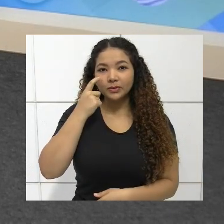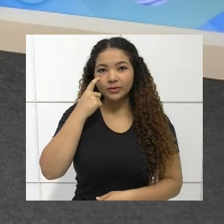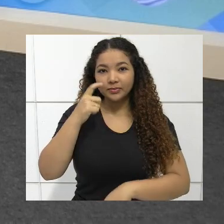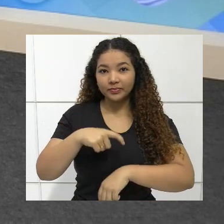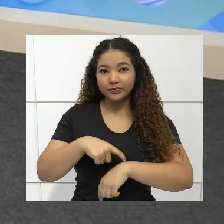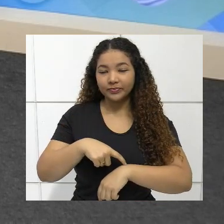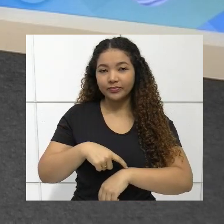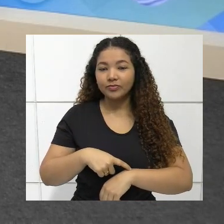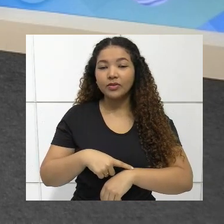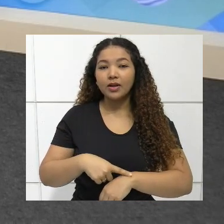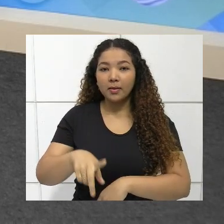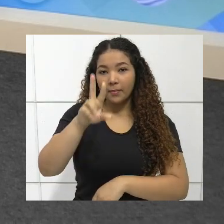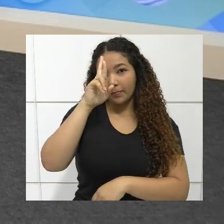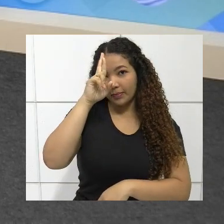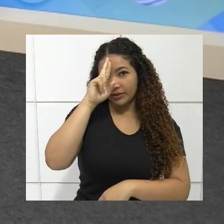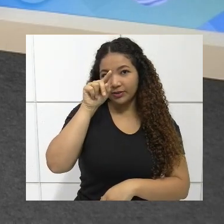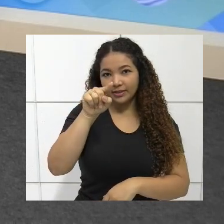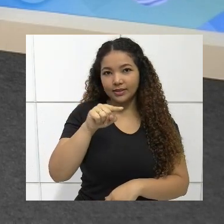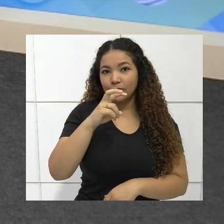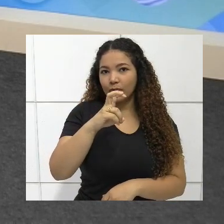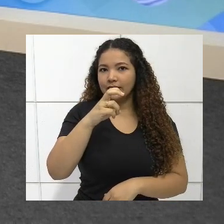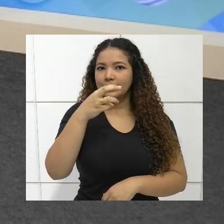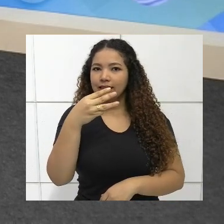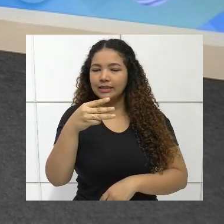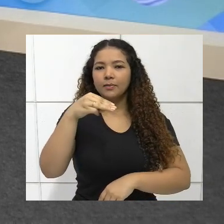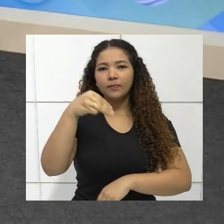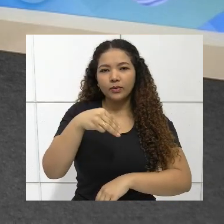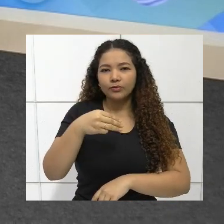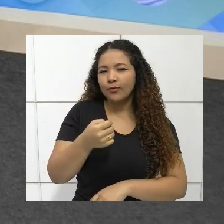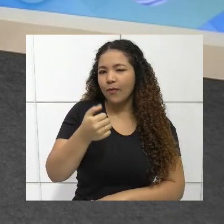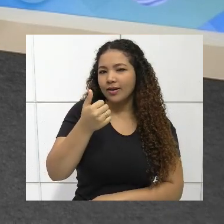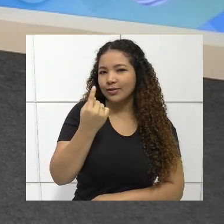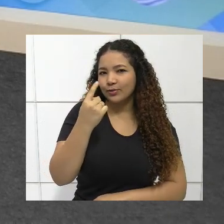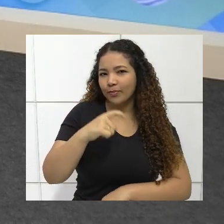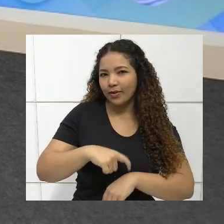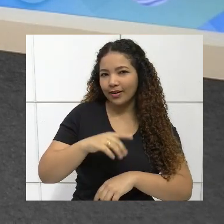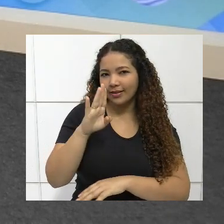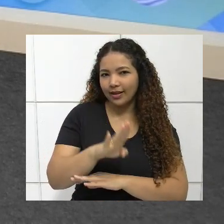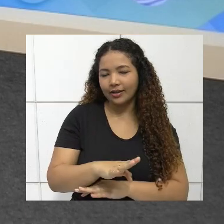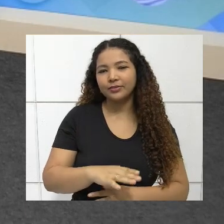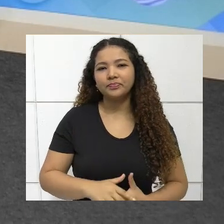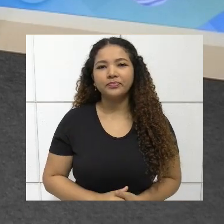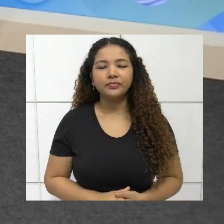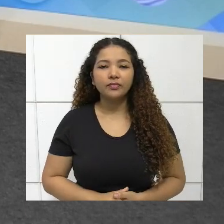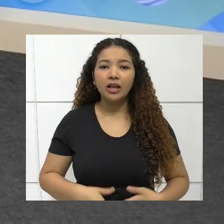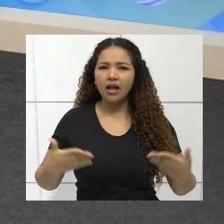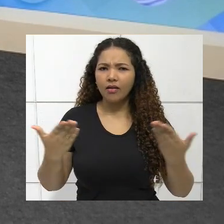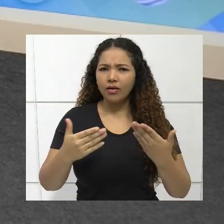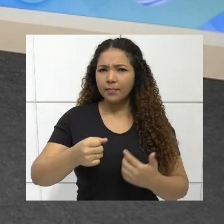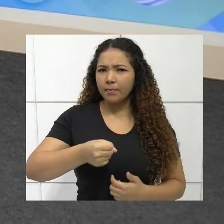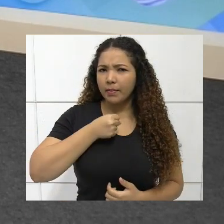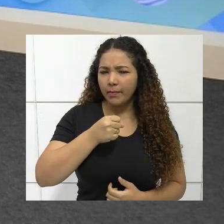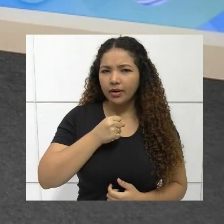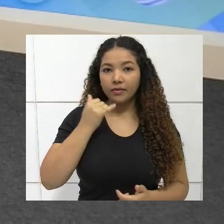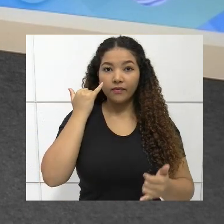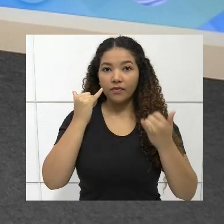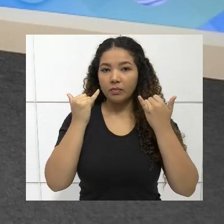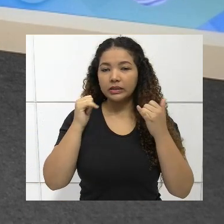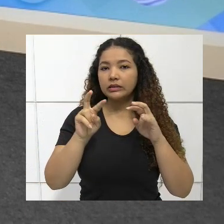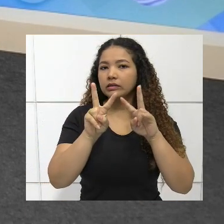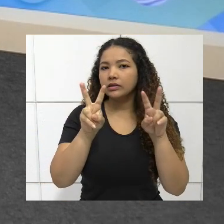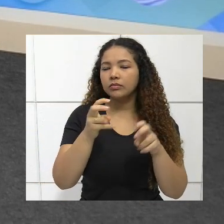meio-dia e 53 minutos, faltando 7 minutos para uma hora da tarde. O Wender Pinheiro vem agora trazer as informações de um homem